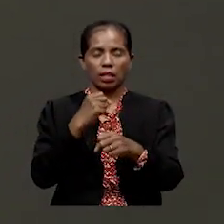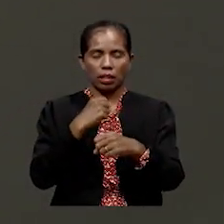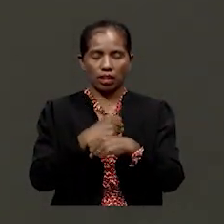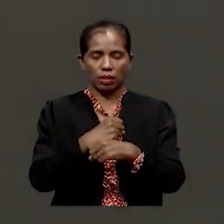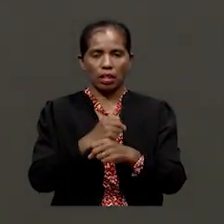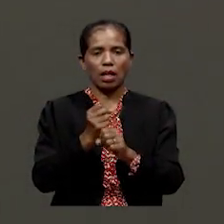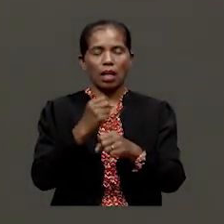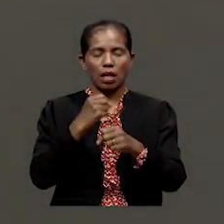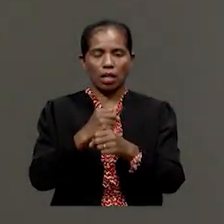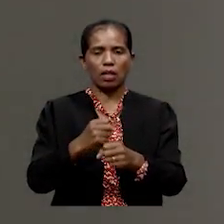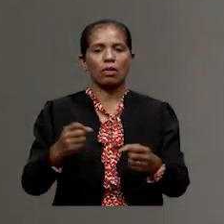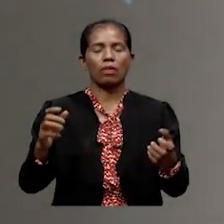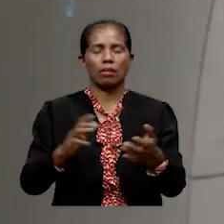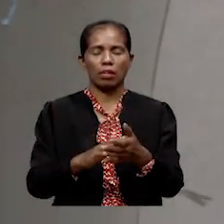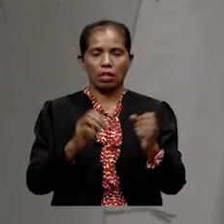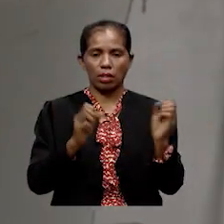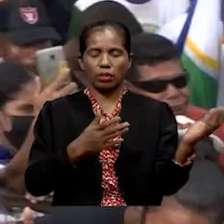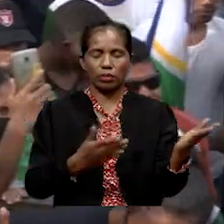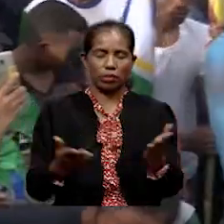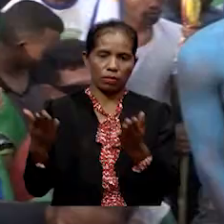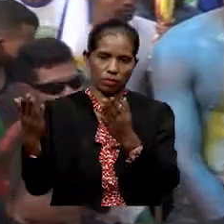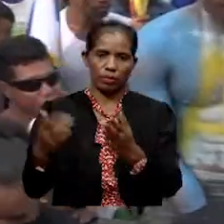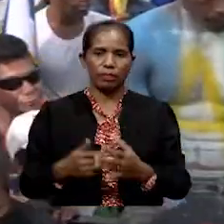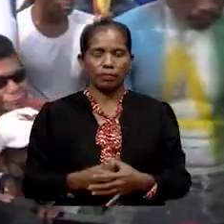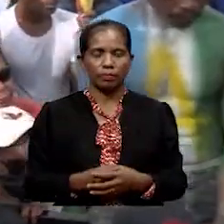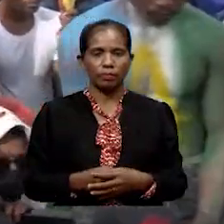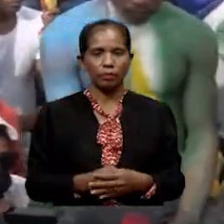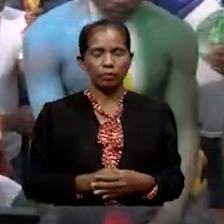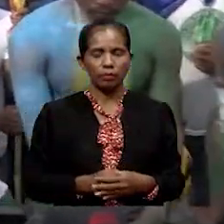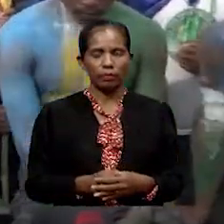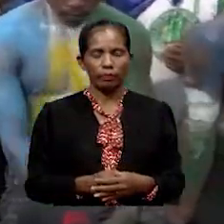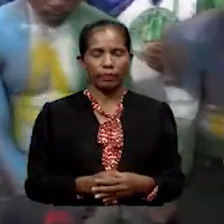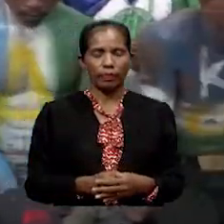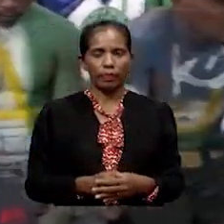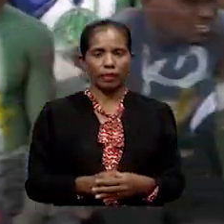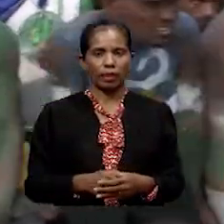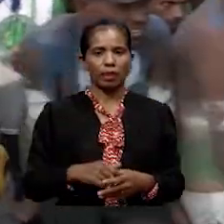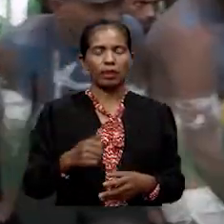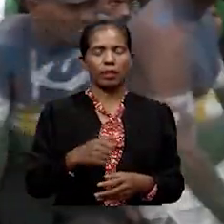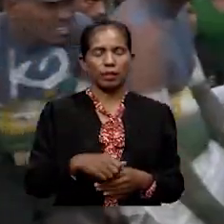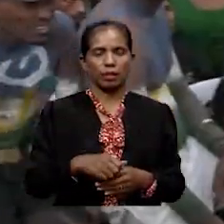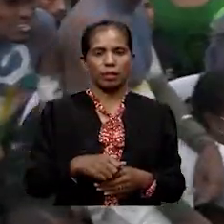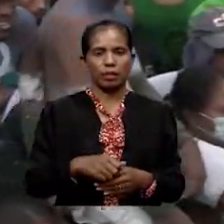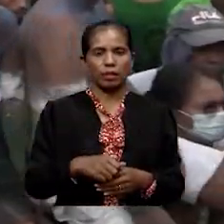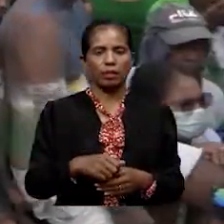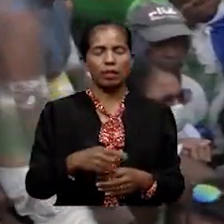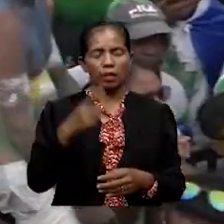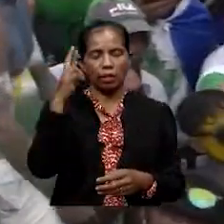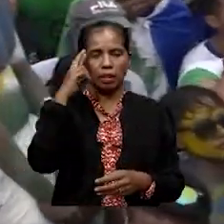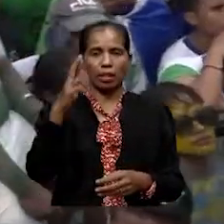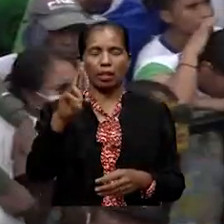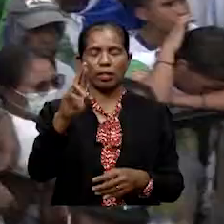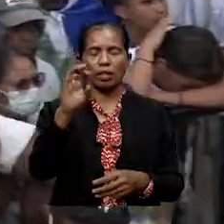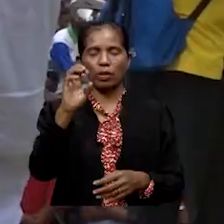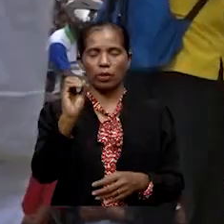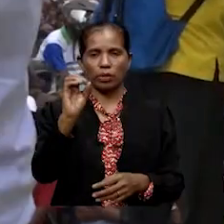falso, coelho vira de falar de resultado. Ex-candidato presidente república, Rogério Tiago Lobato, russo militante